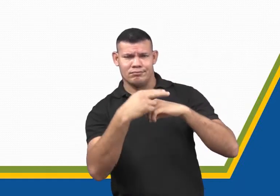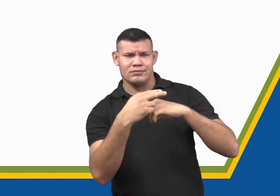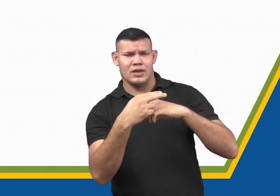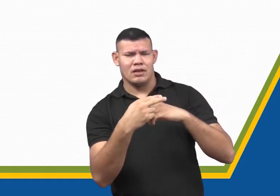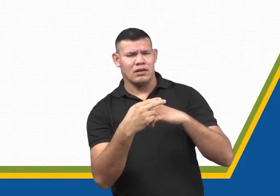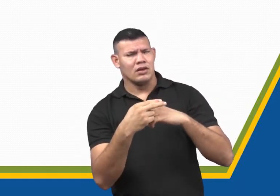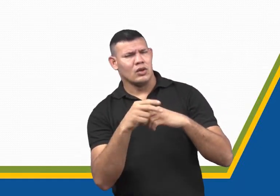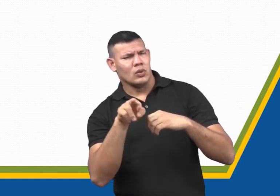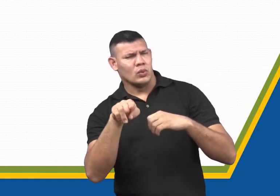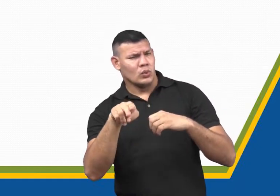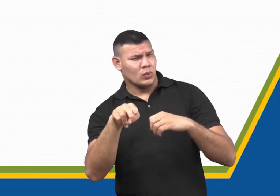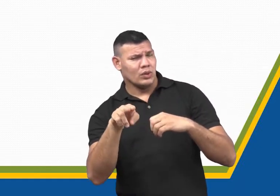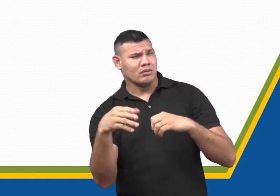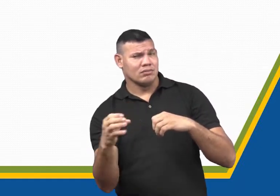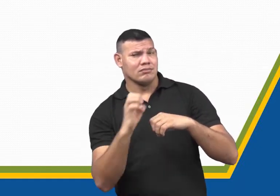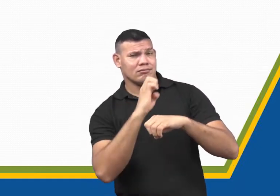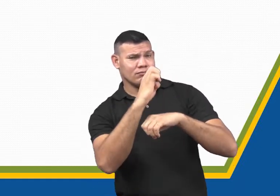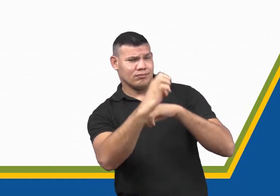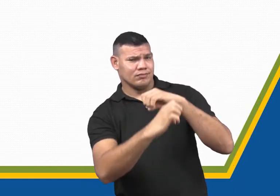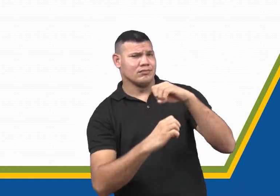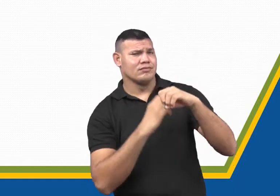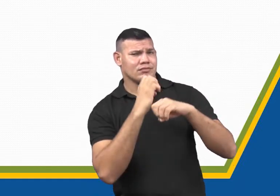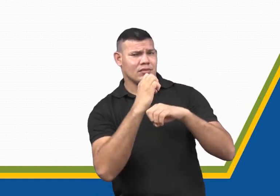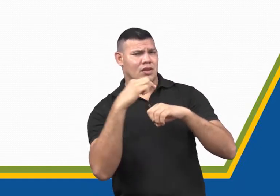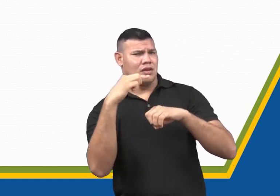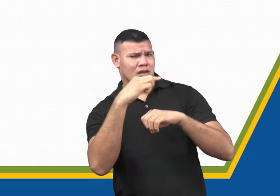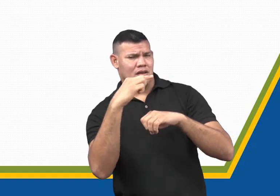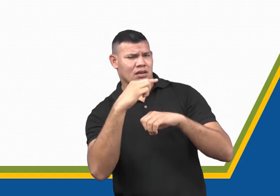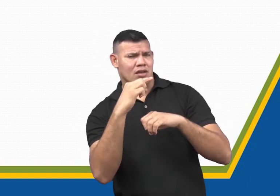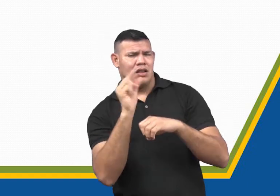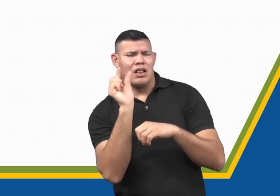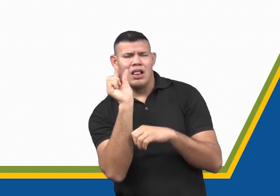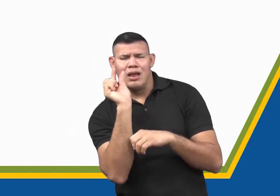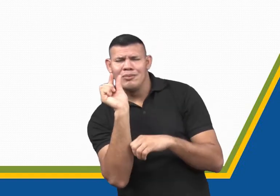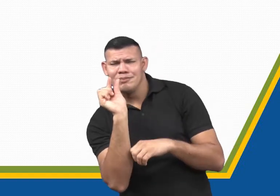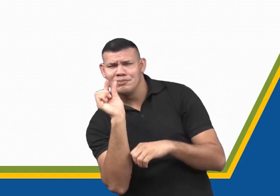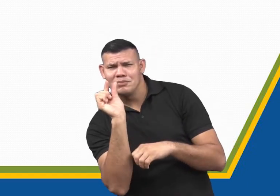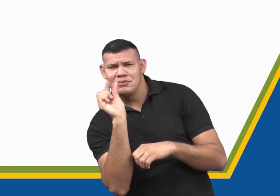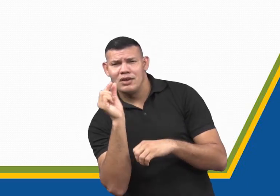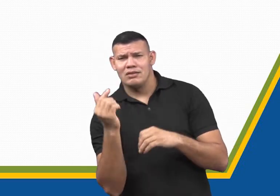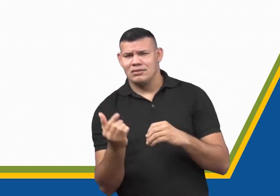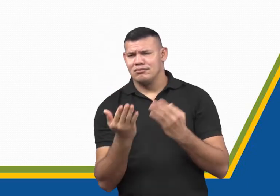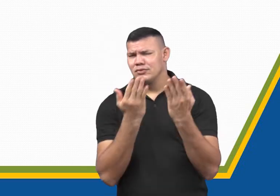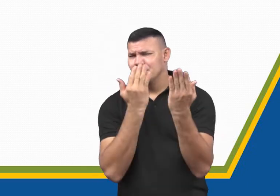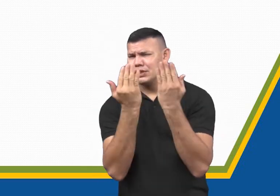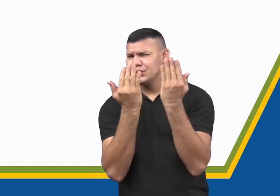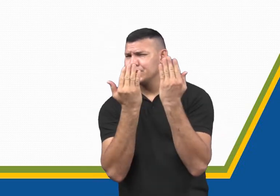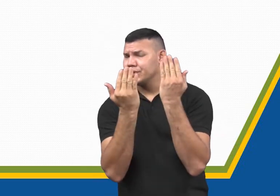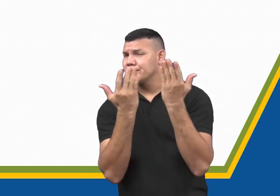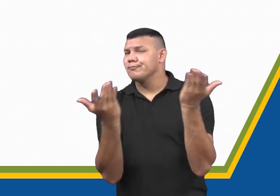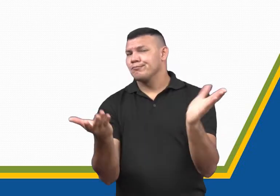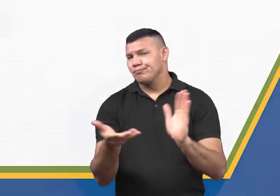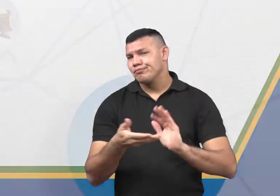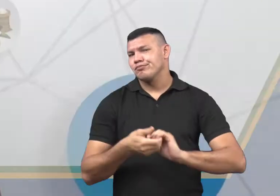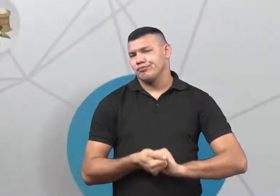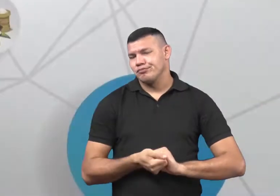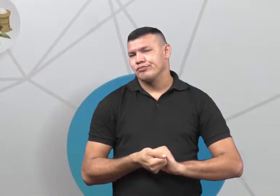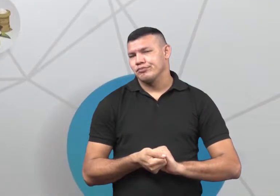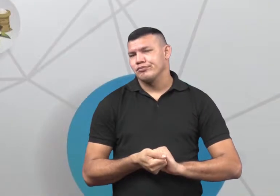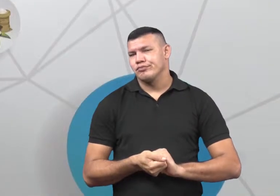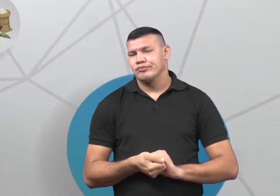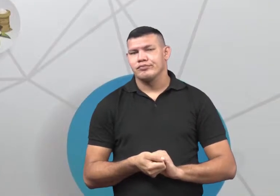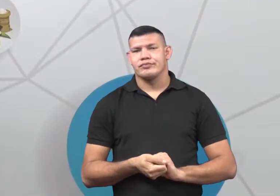massa parecida, enquanto que os elétrons, eles são bem menores quando comparados com os prótons e com os